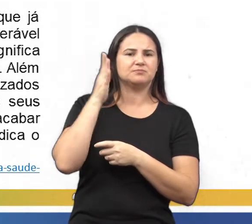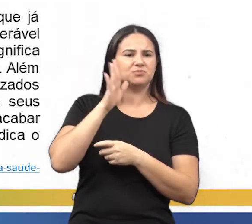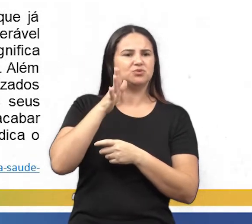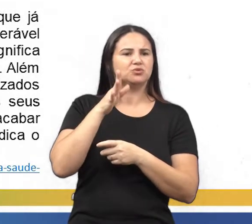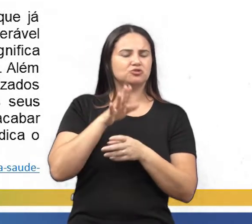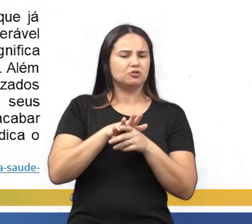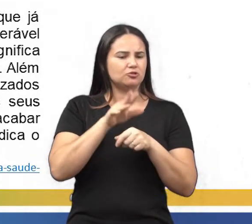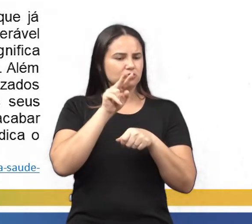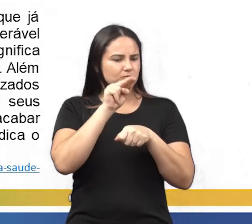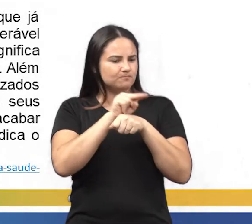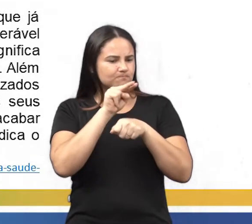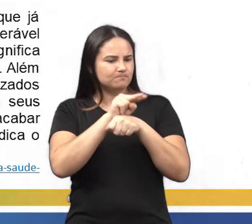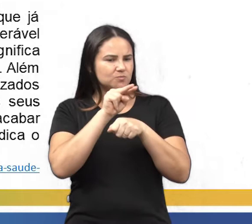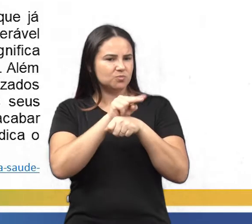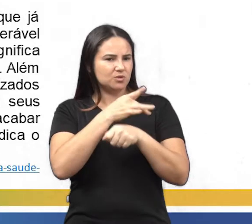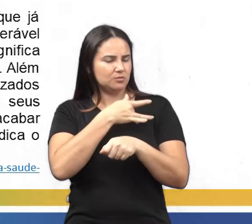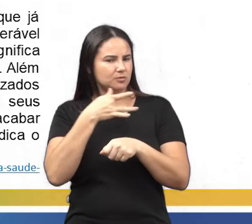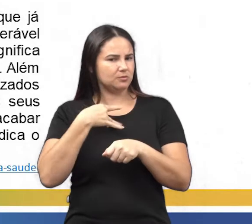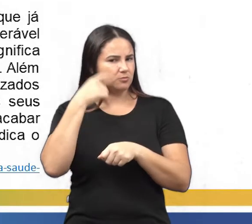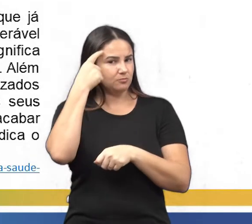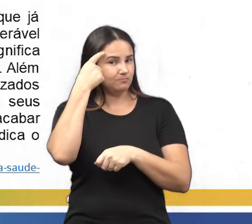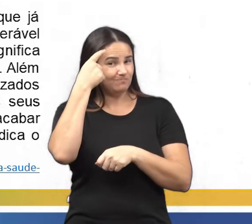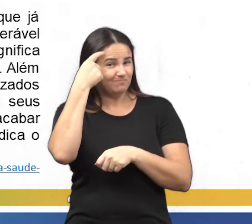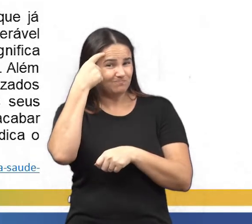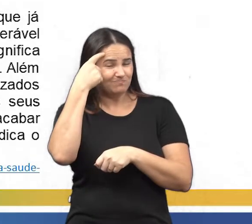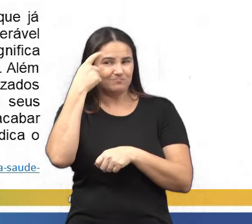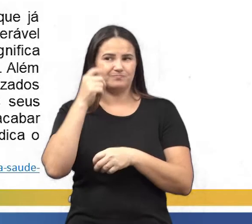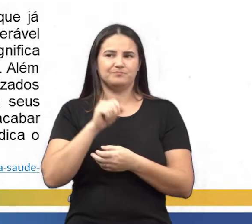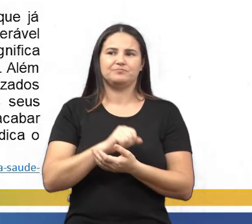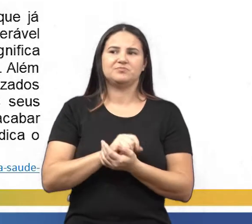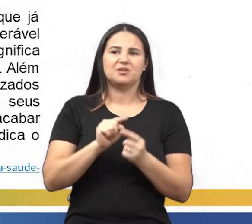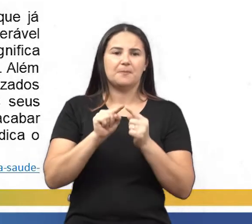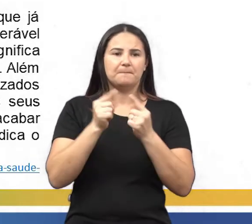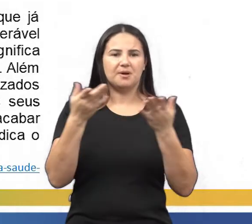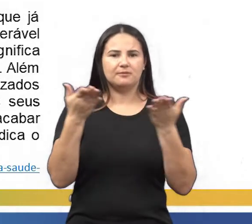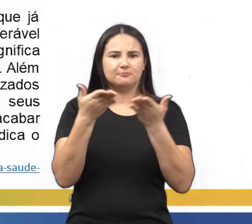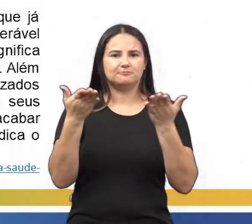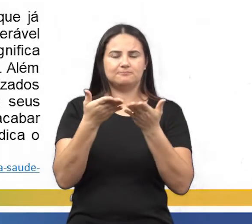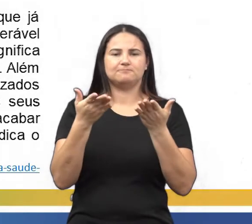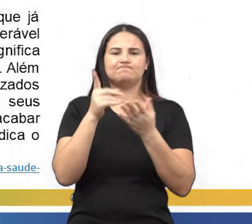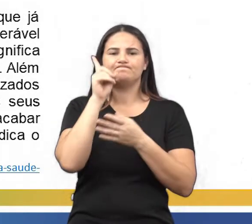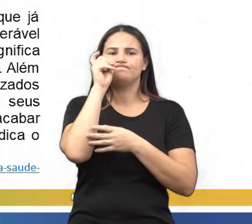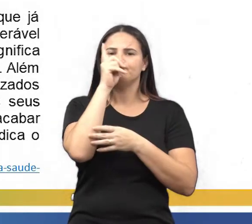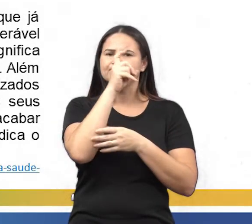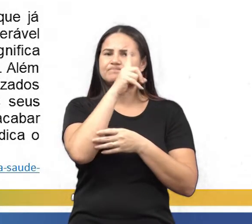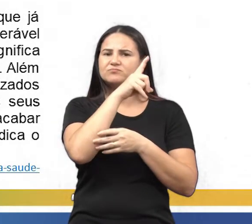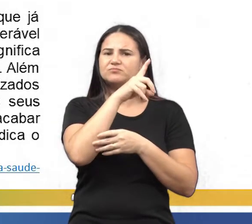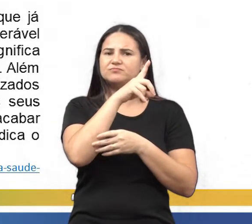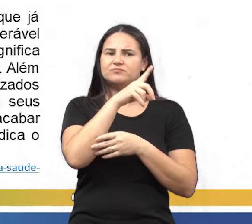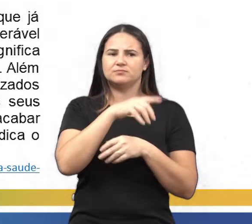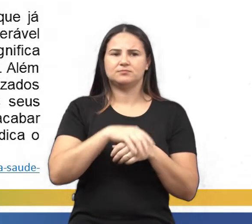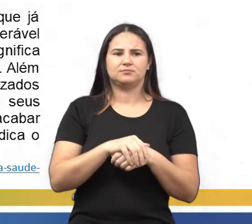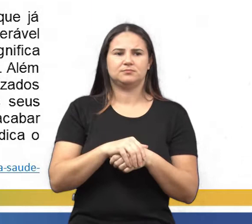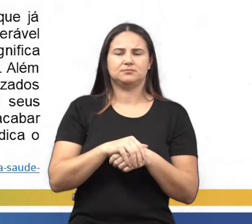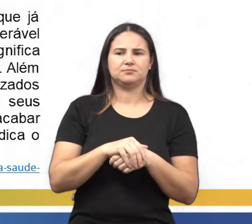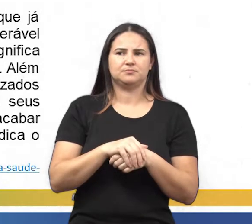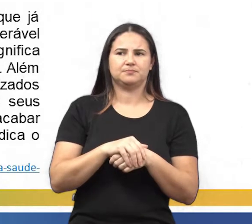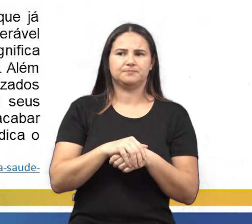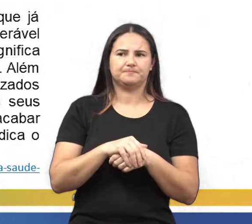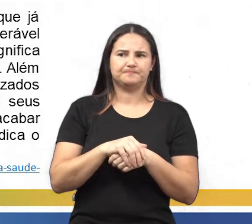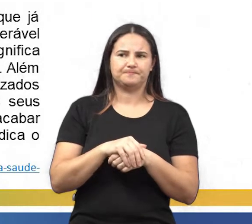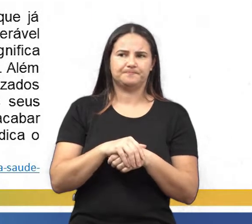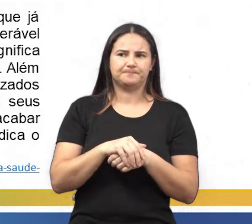desassistidas. Existe um risco considerável de desabastecimento tanto no setor público quanto no privado, o